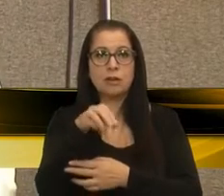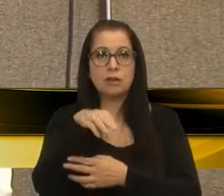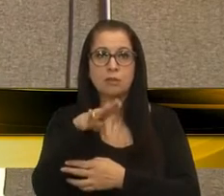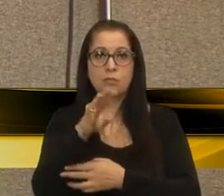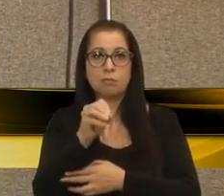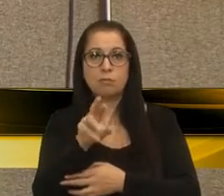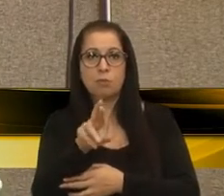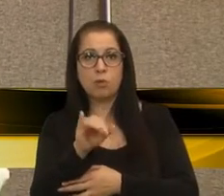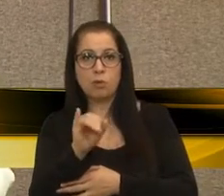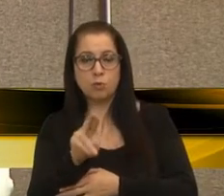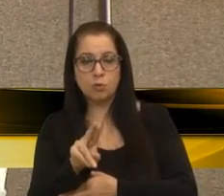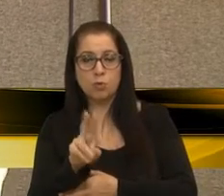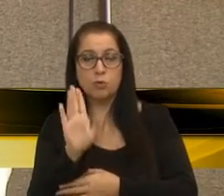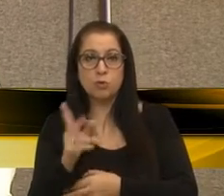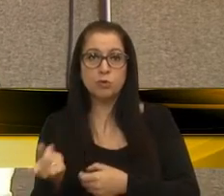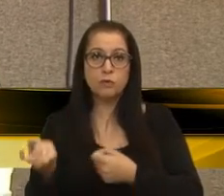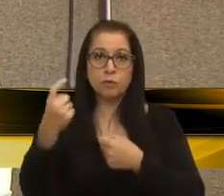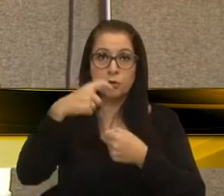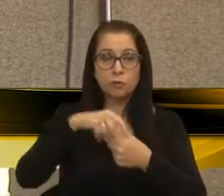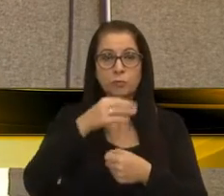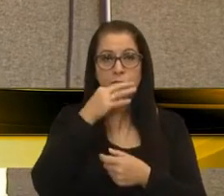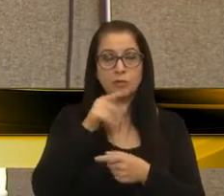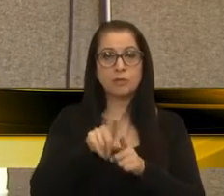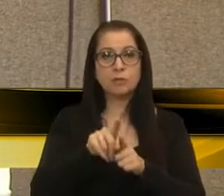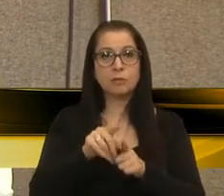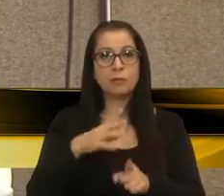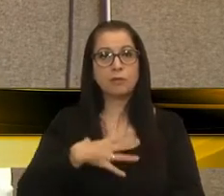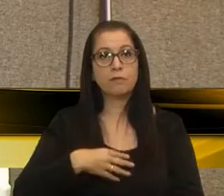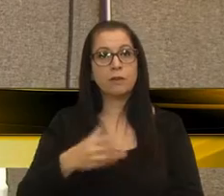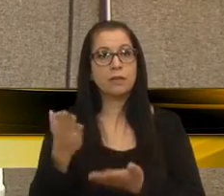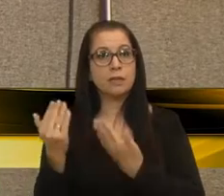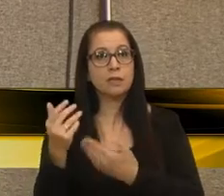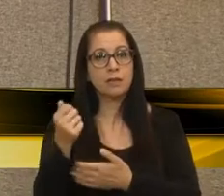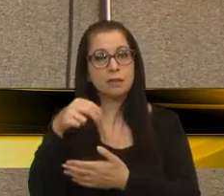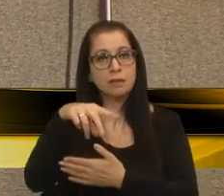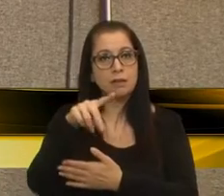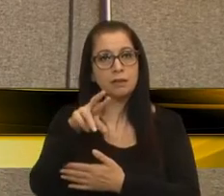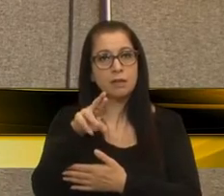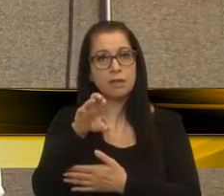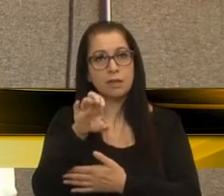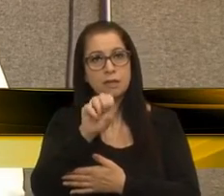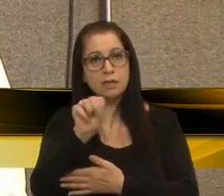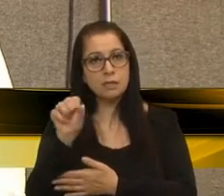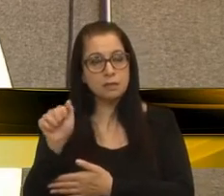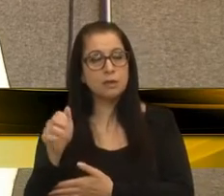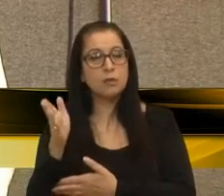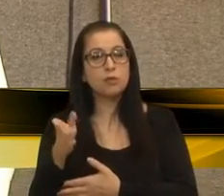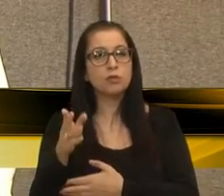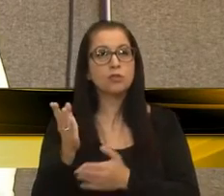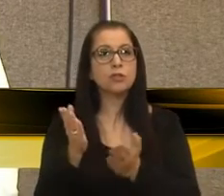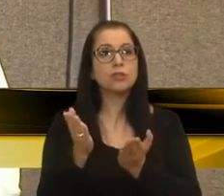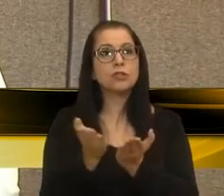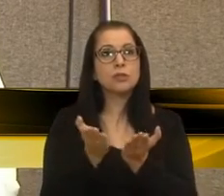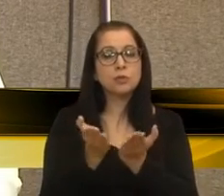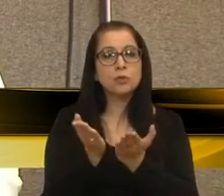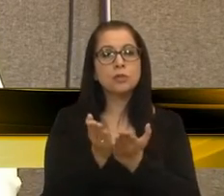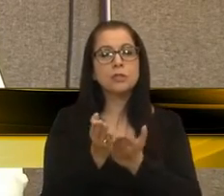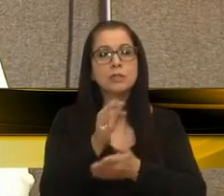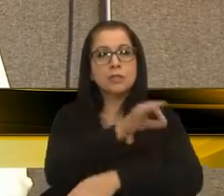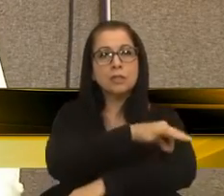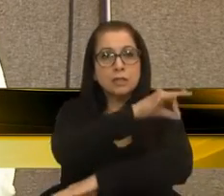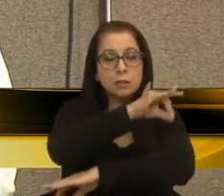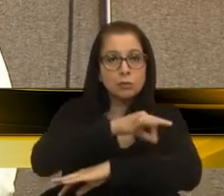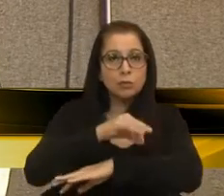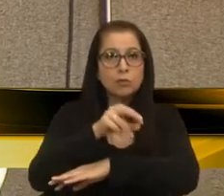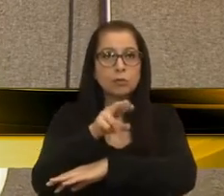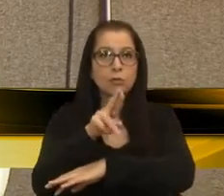hoje retornou a Caxias de novo. Minha filha mais nova, Andressa, também hoje estudante de arquitetura e urbanismo,